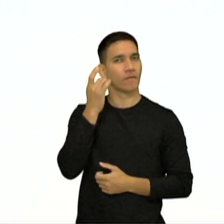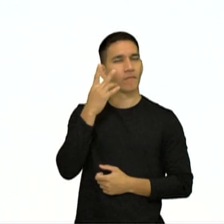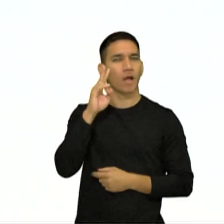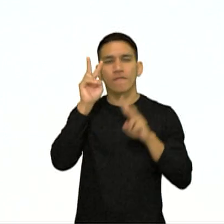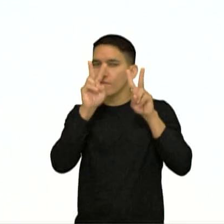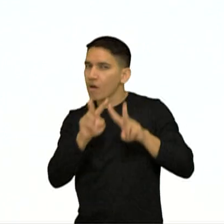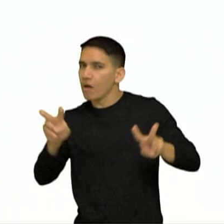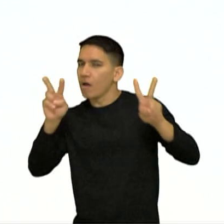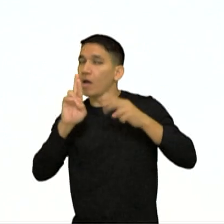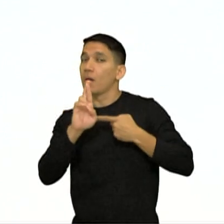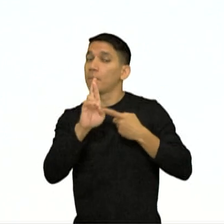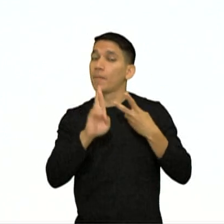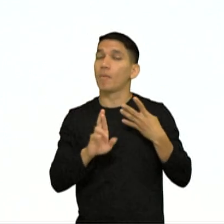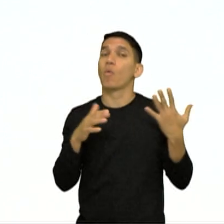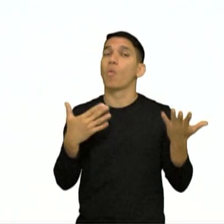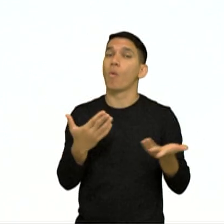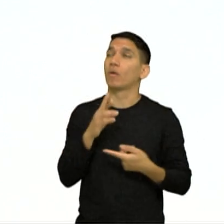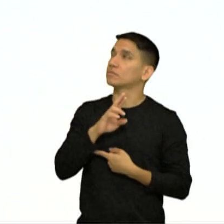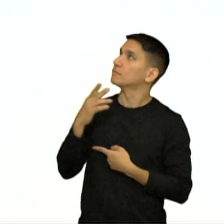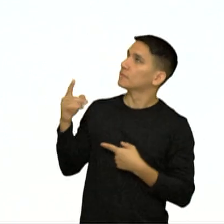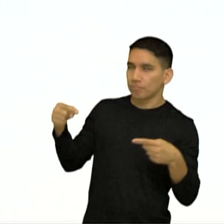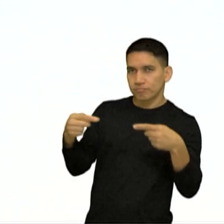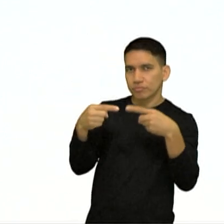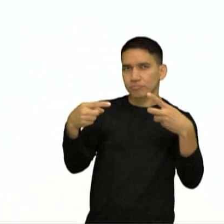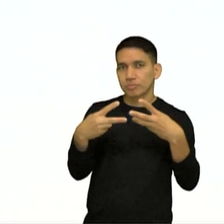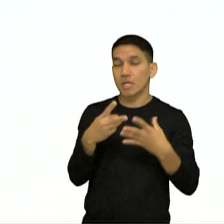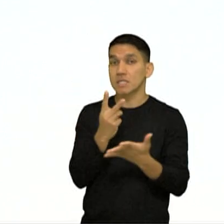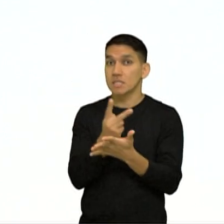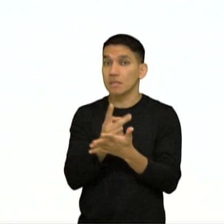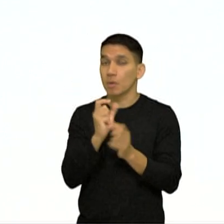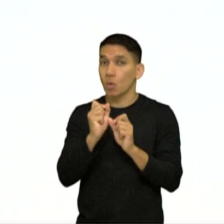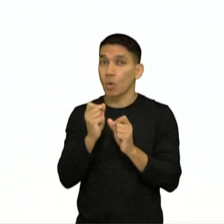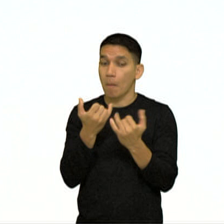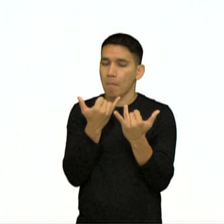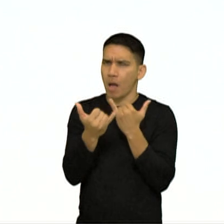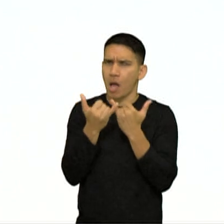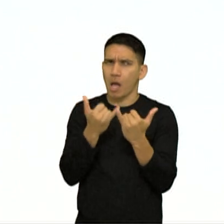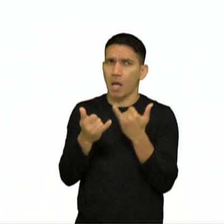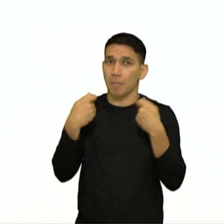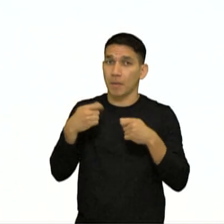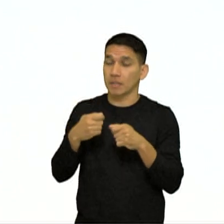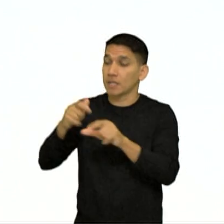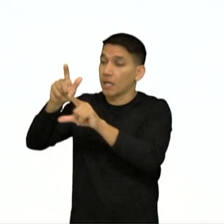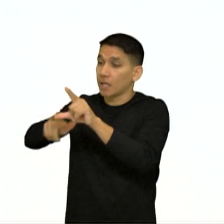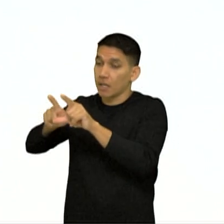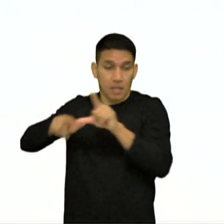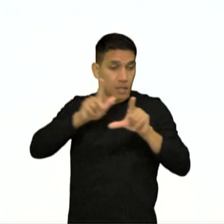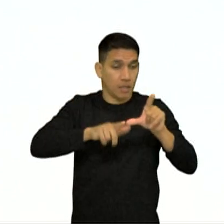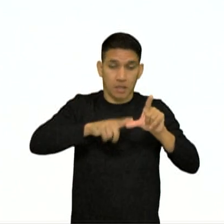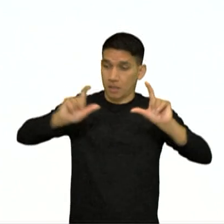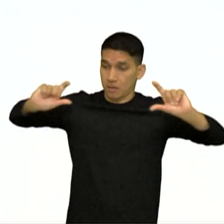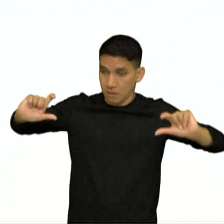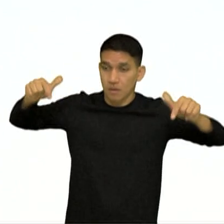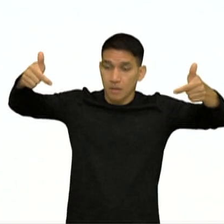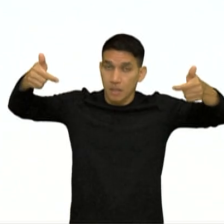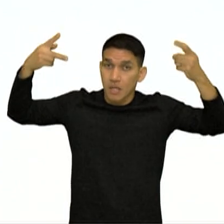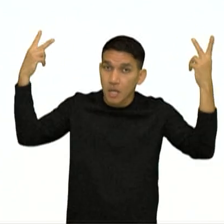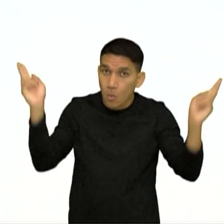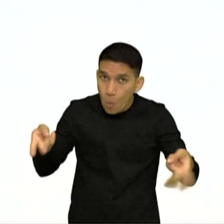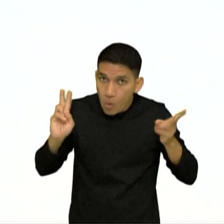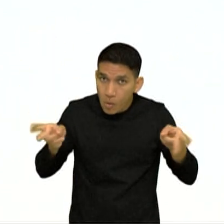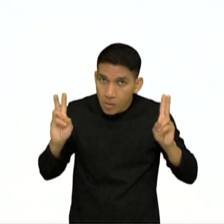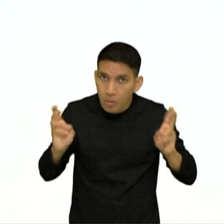e menos 0,5 ao quadrado x. Tá? Quase me embolei ali para falar as duas respostas, mas tá ali,